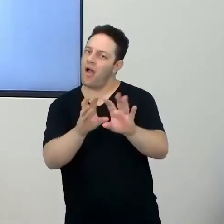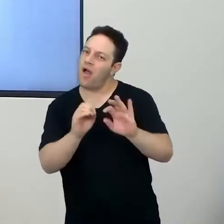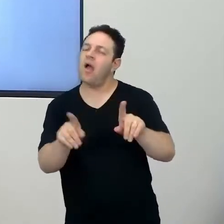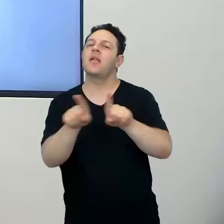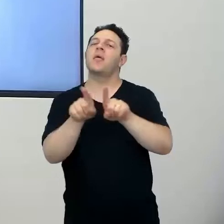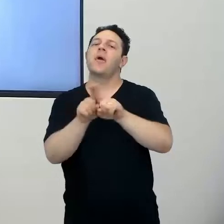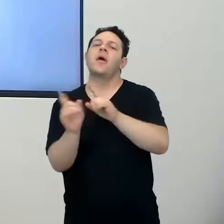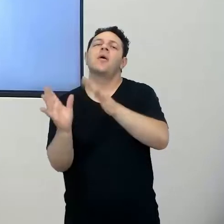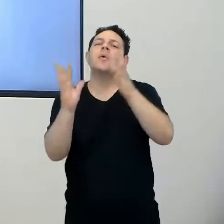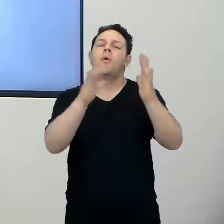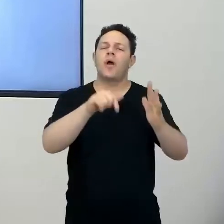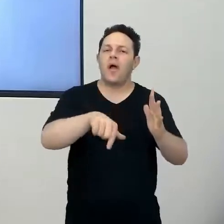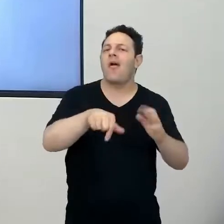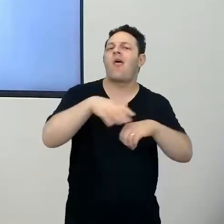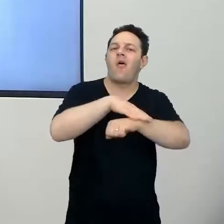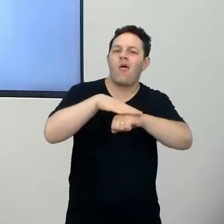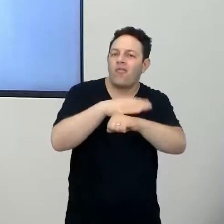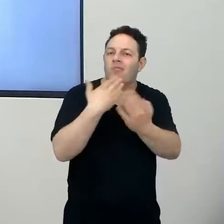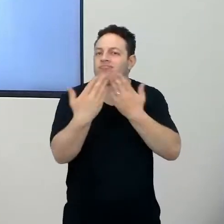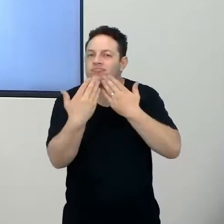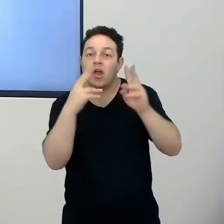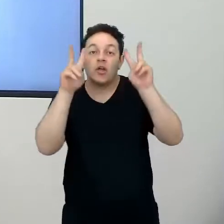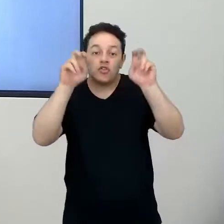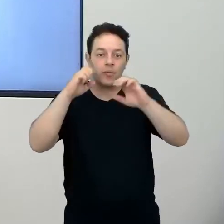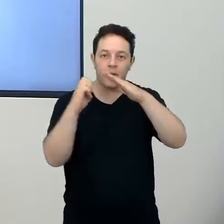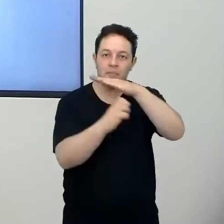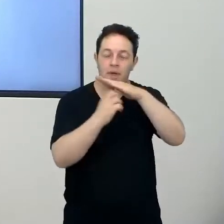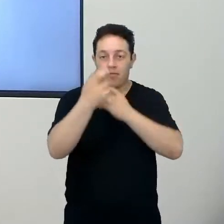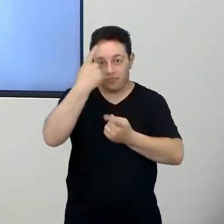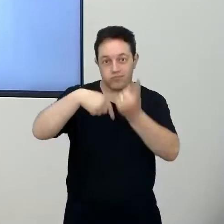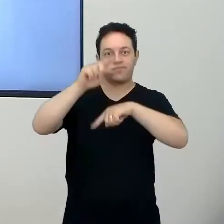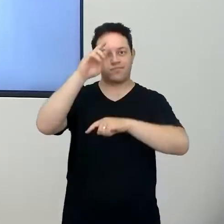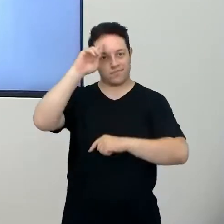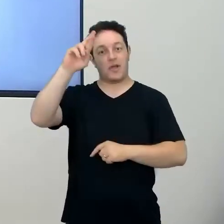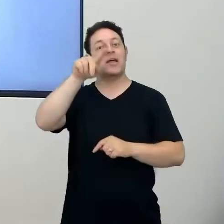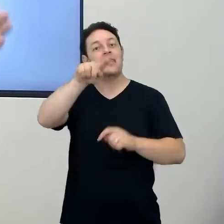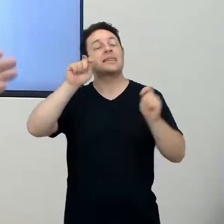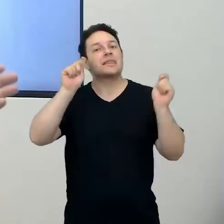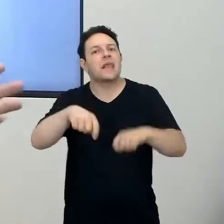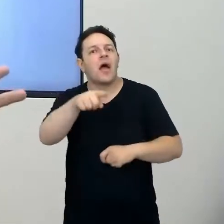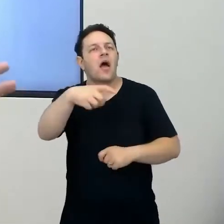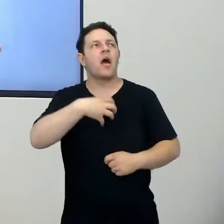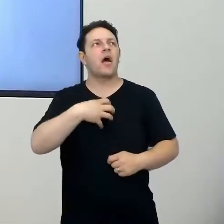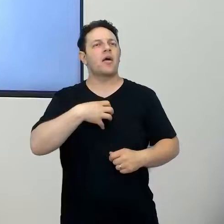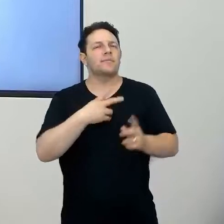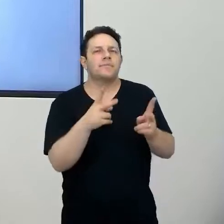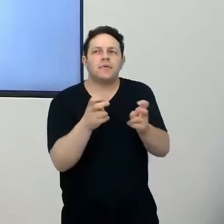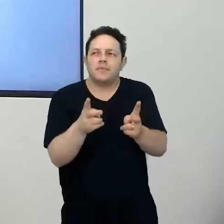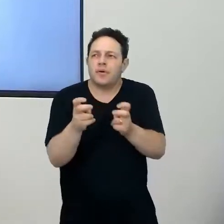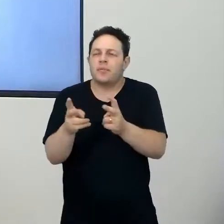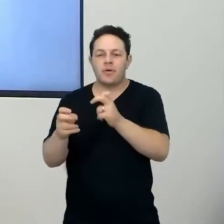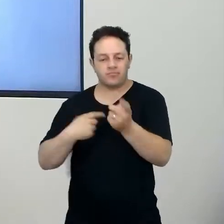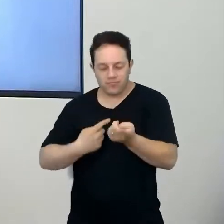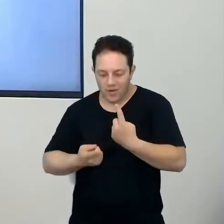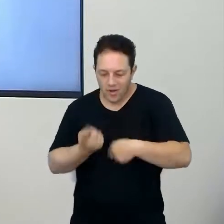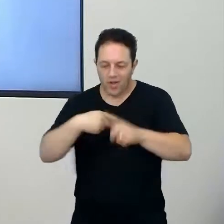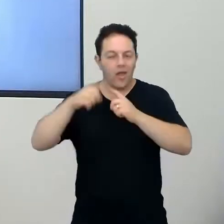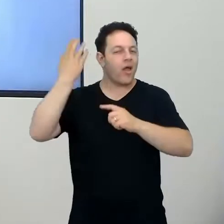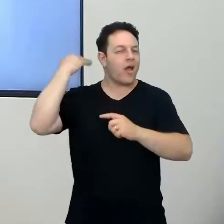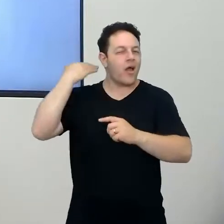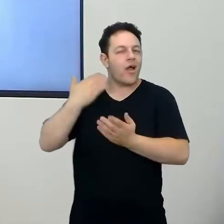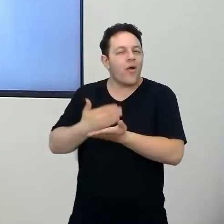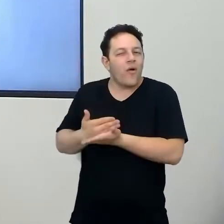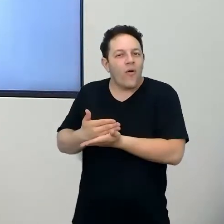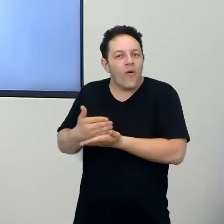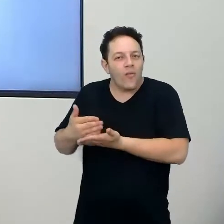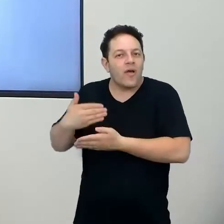durante a nossa conversa aqui a respeito de empreendedorismo, para que você consiga perceber a sua evolução desde o começo